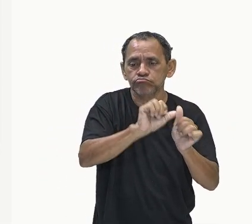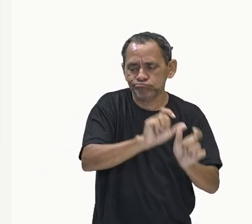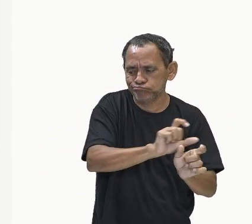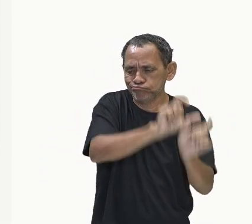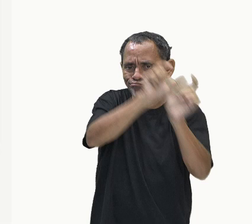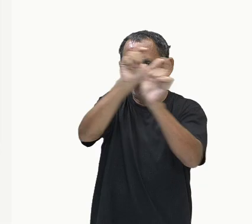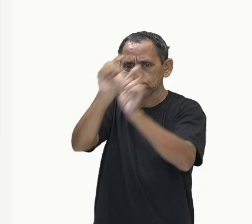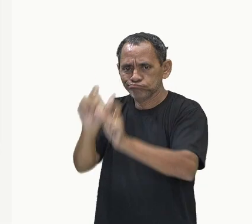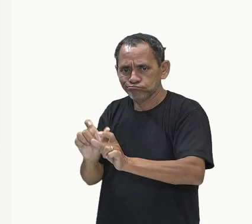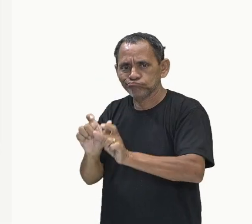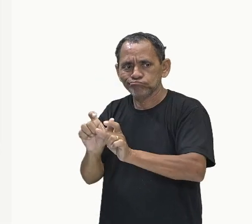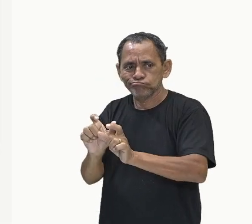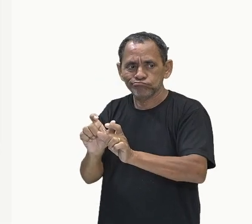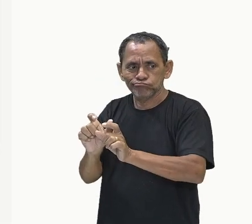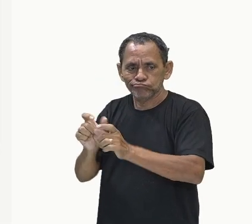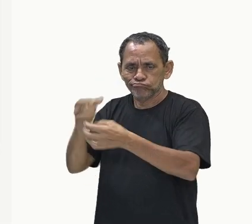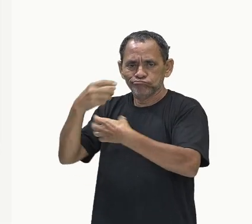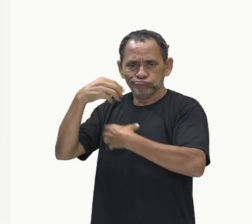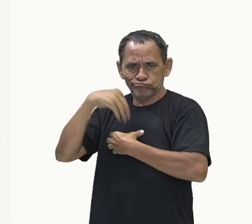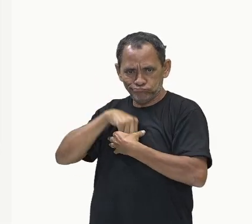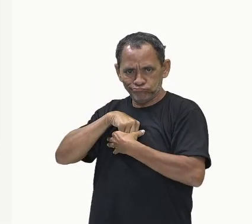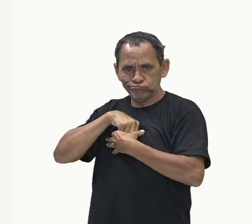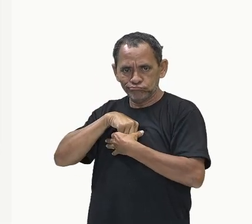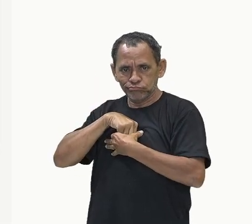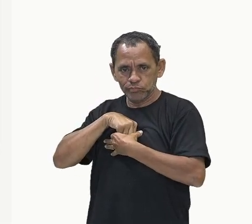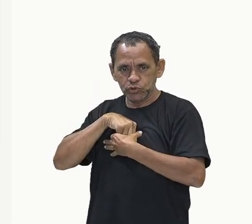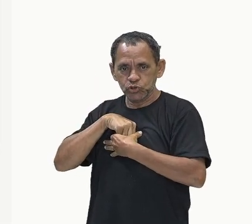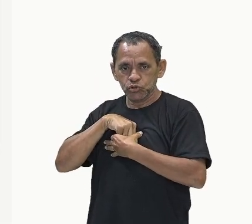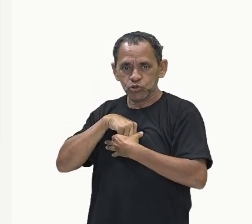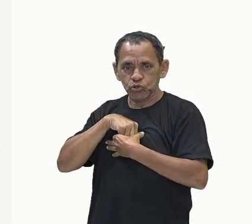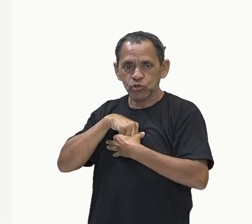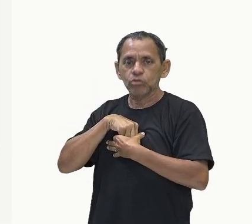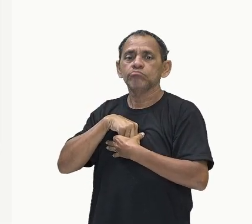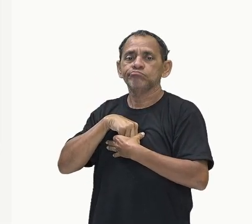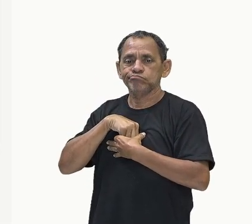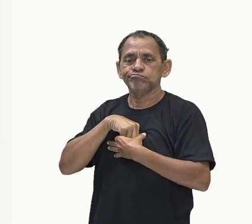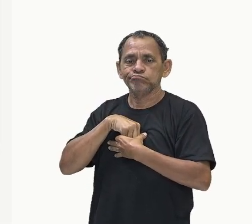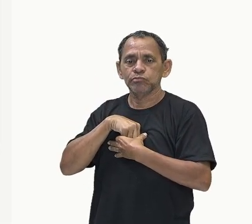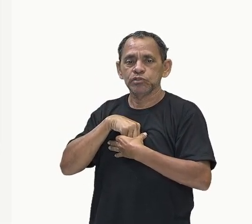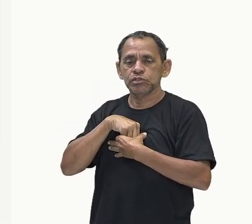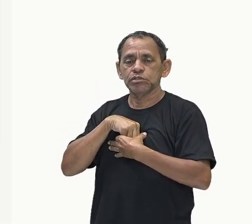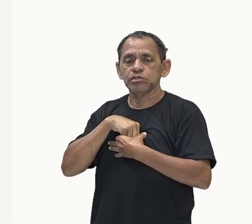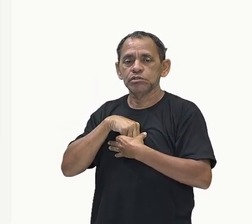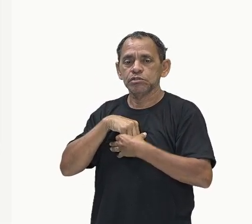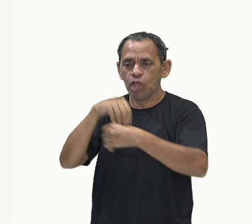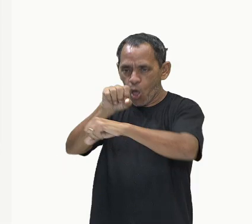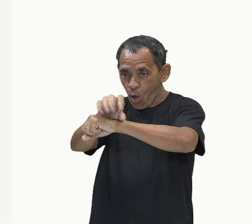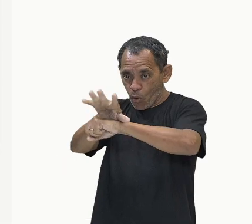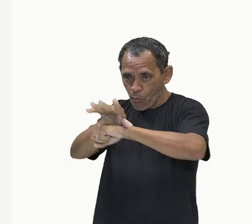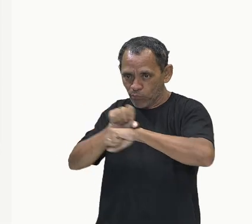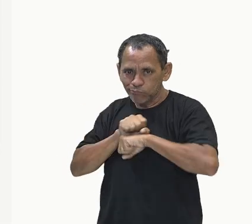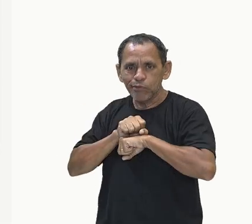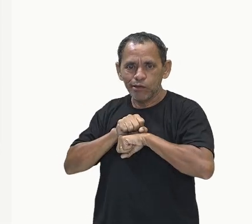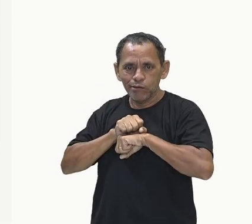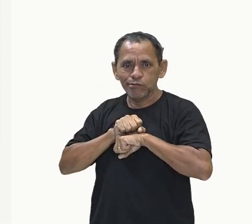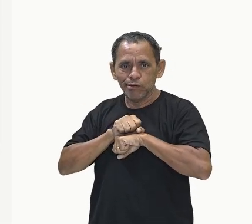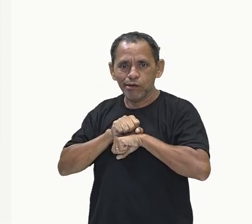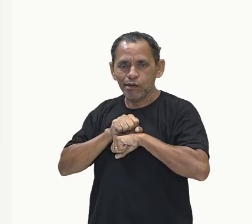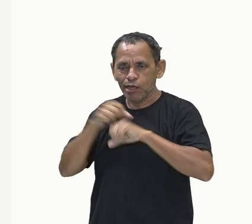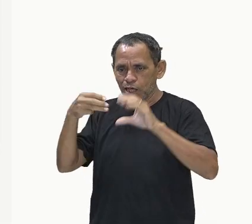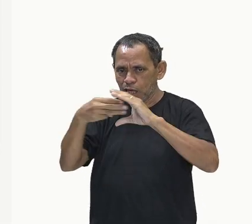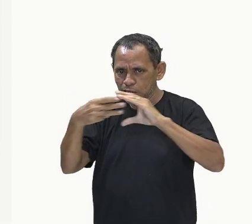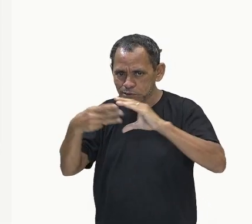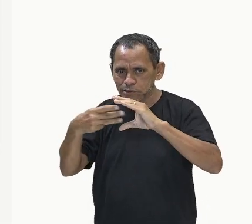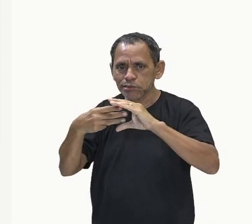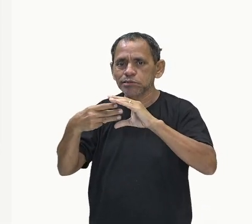diretamente no corpo do paciente, onde ele irá, esse é o termo técnico, infectar as células-alvo, dependendo de onde